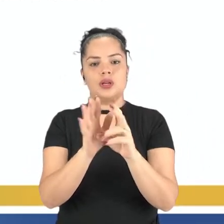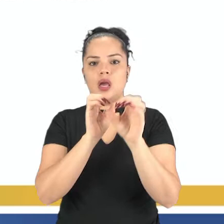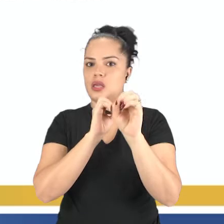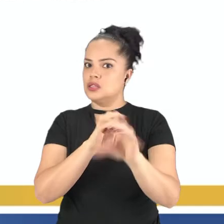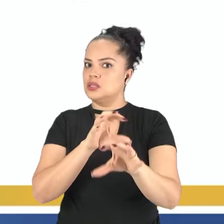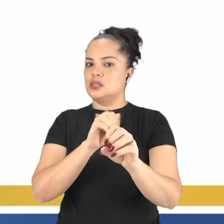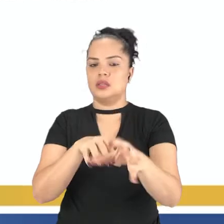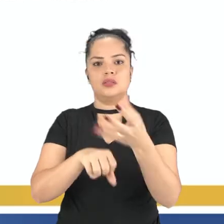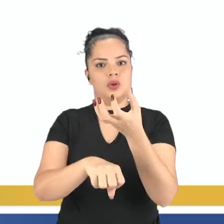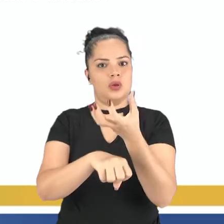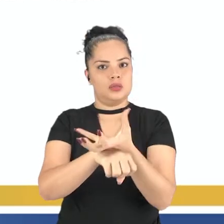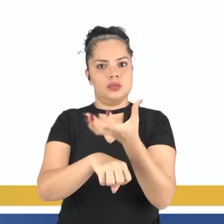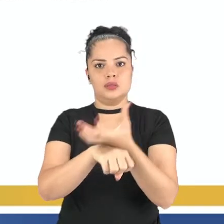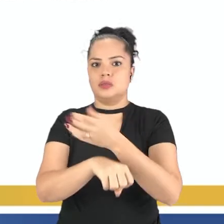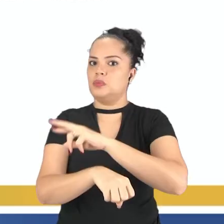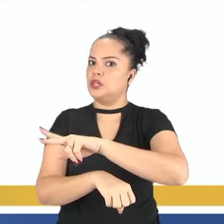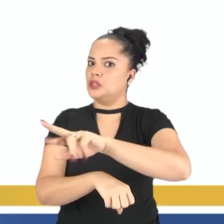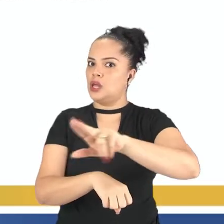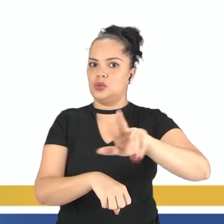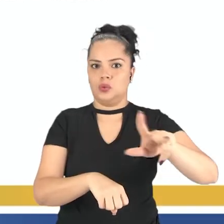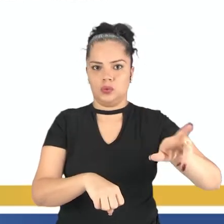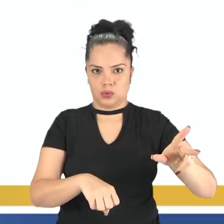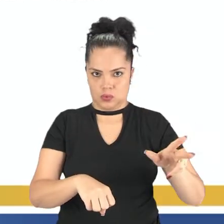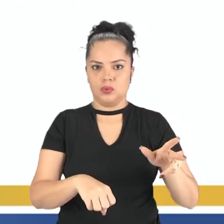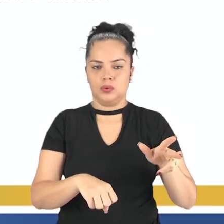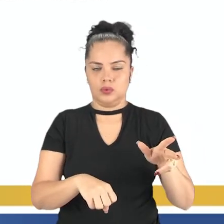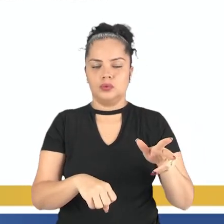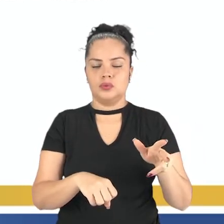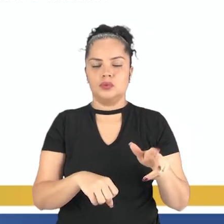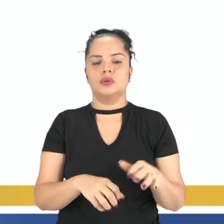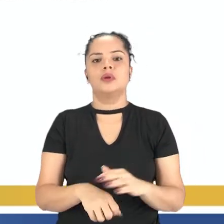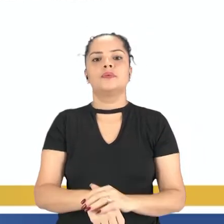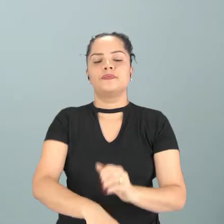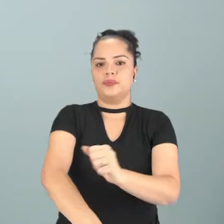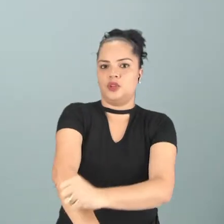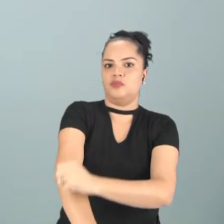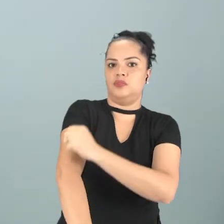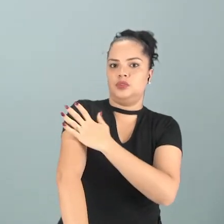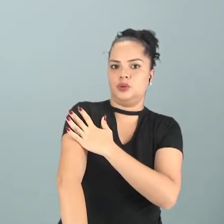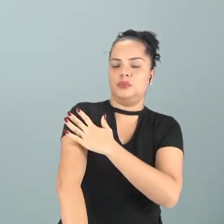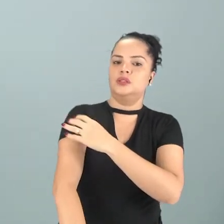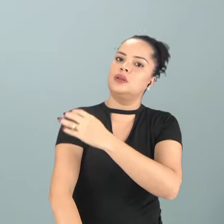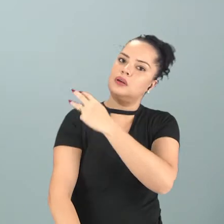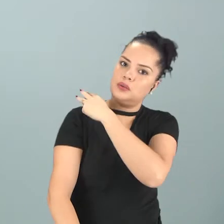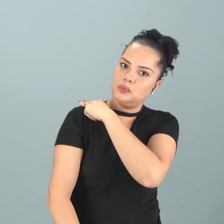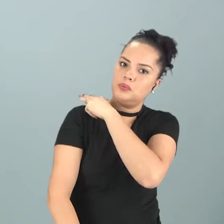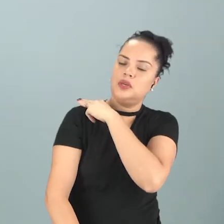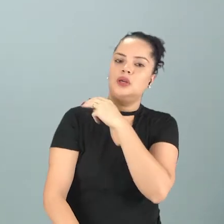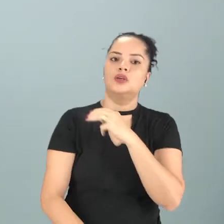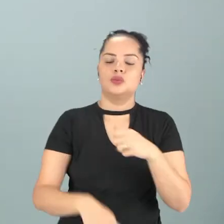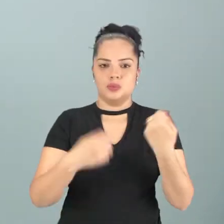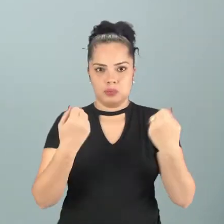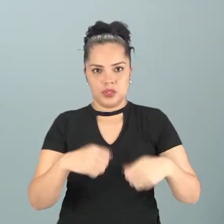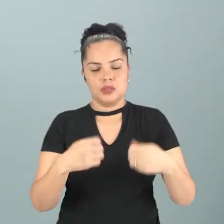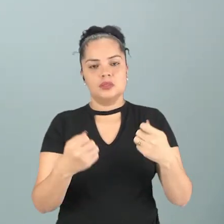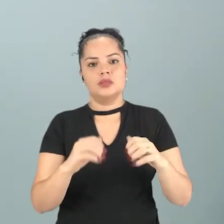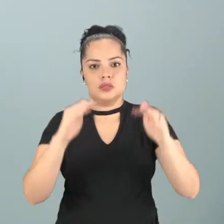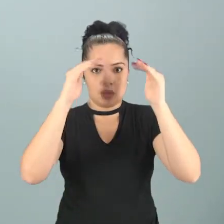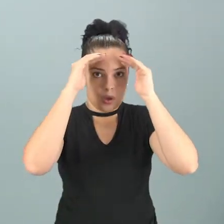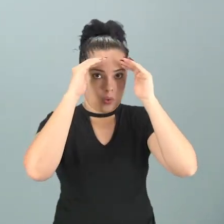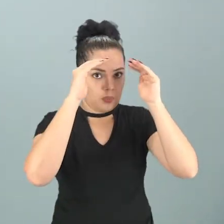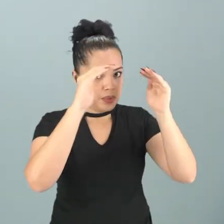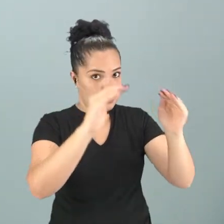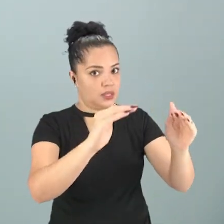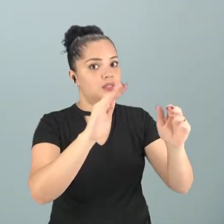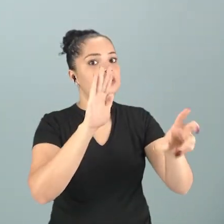de todas as disciplinas do currículo da educação básica, que inclui o ensino fundamental e médio. Então, a obrigatoriedade dessa lei ela tem que ter